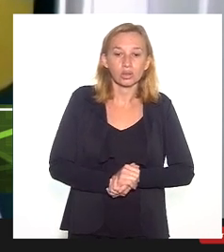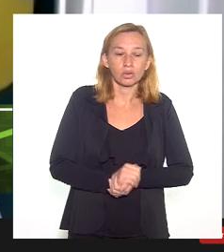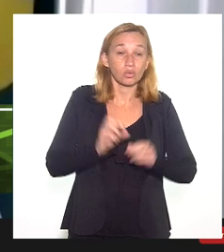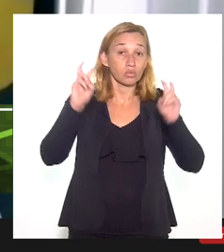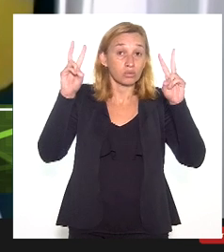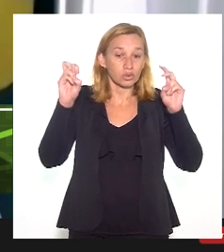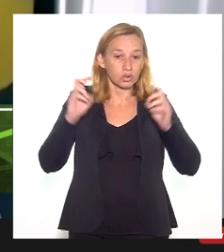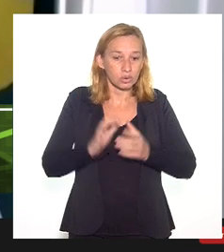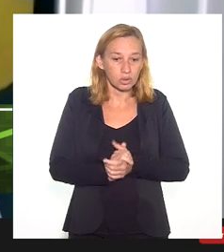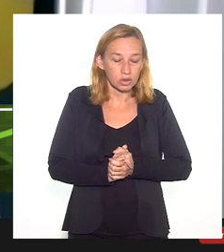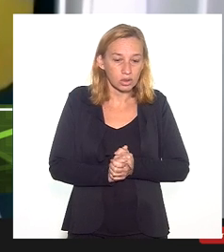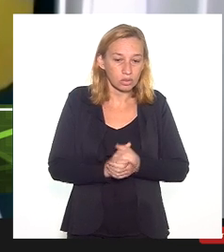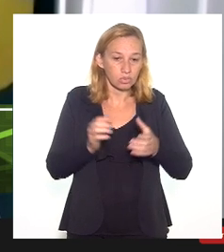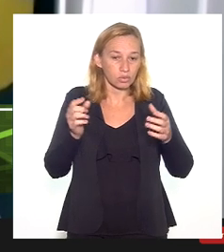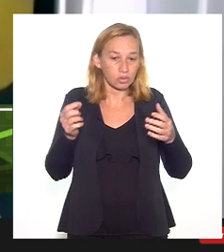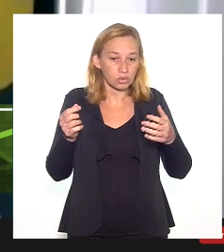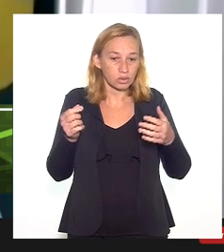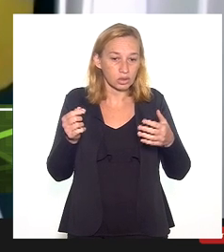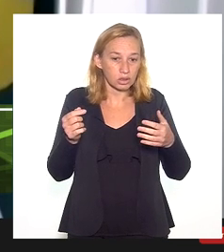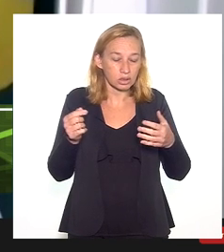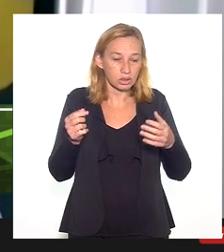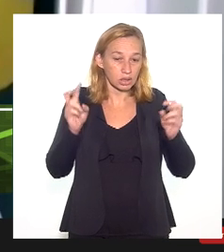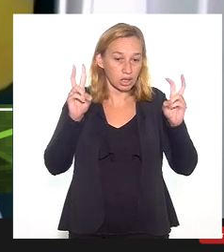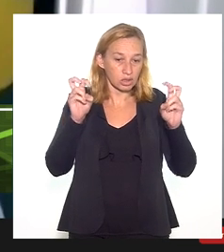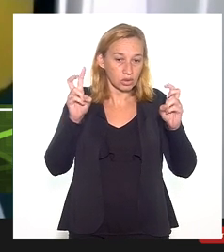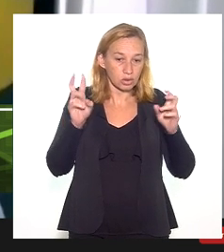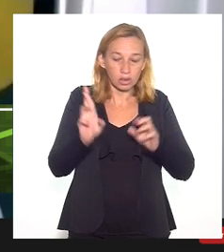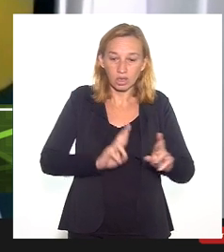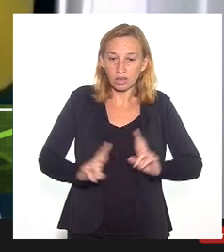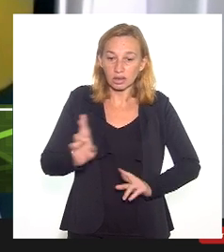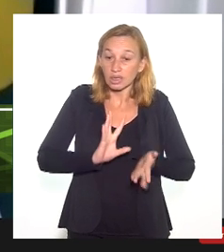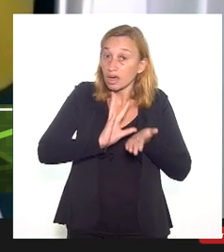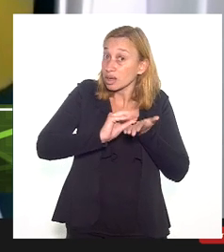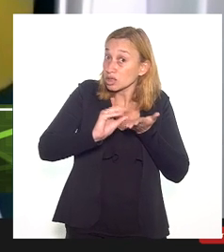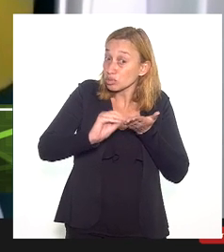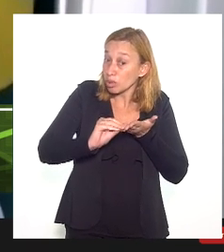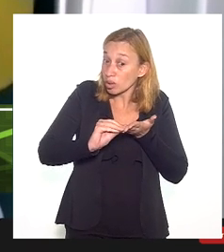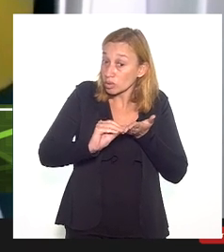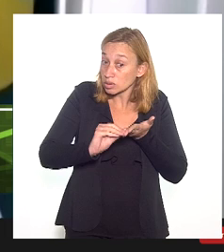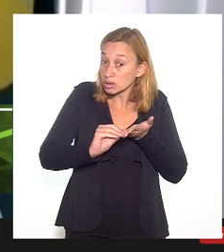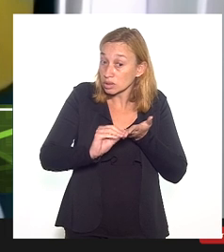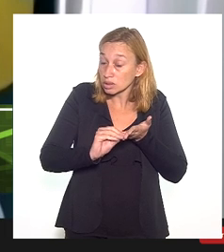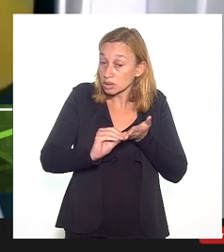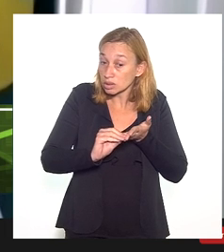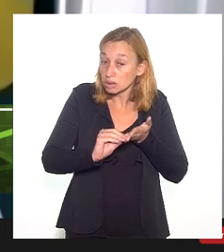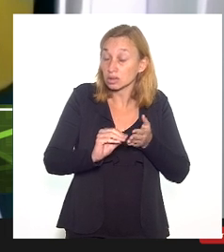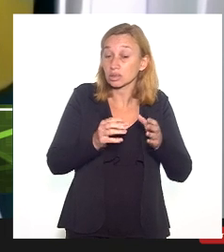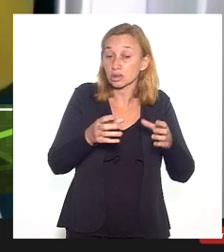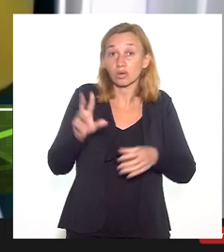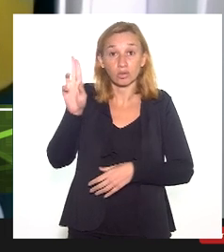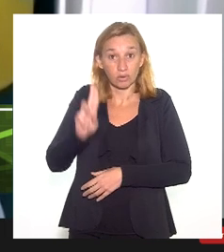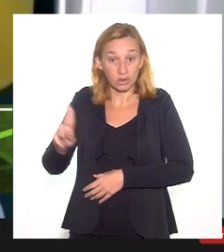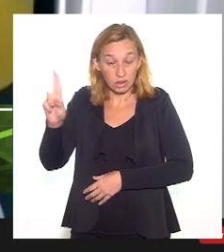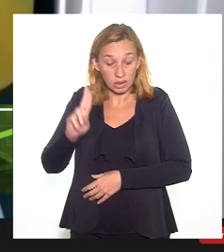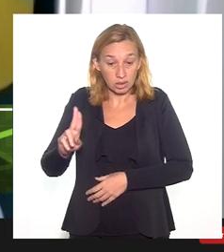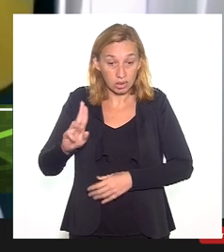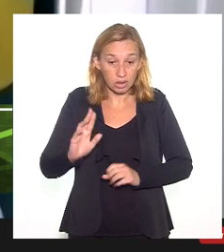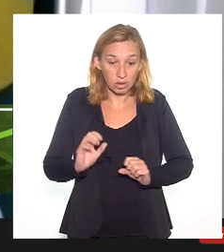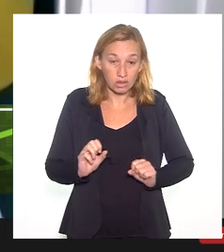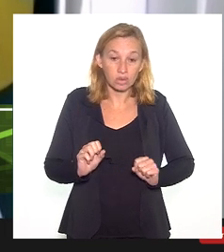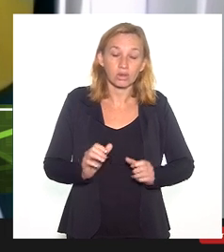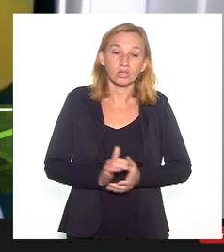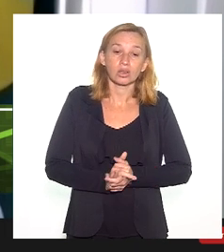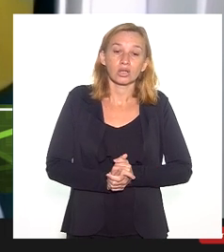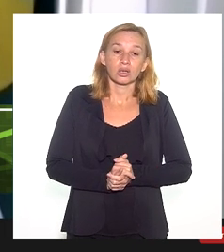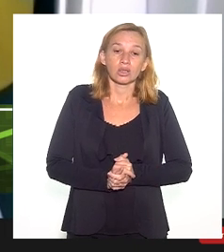as questões relacionadas às pautas das categorias das universidades, dedicação exclusiva em